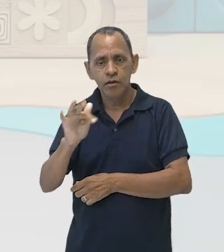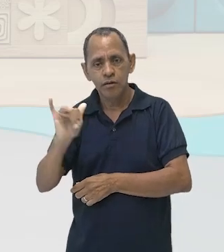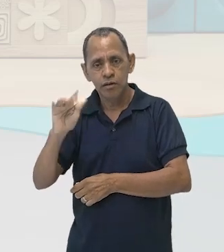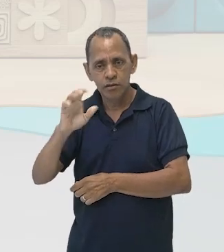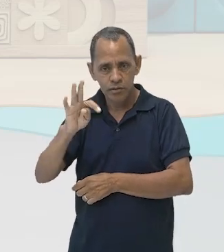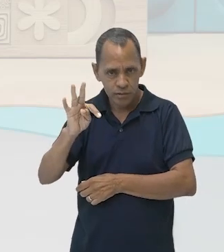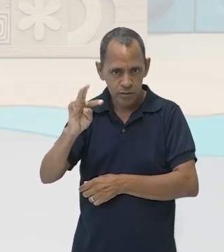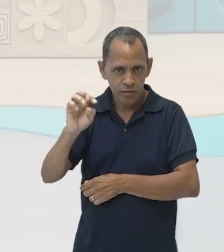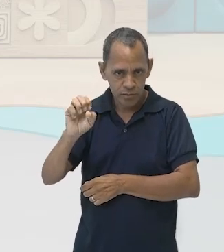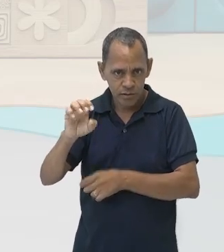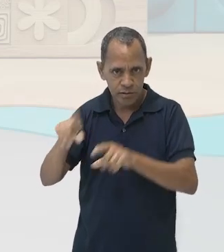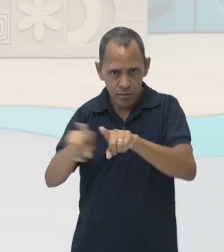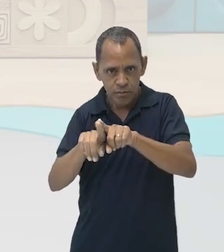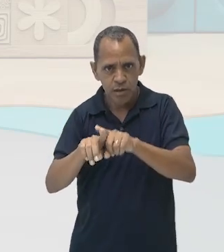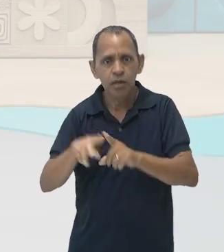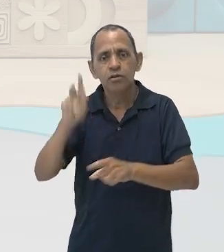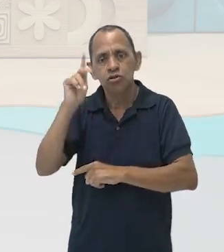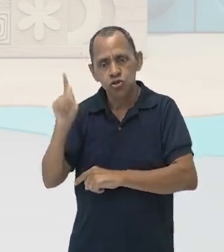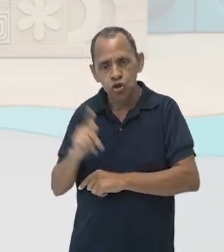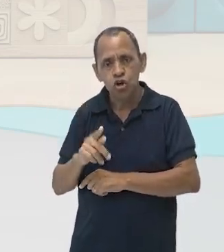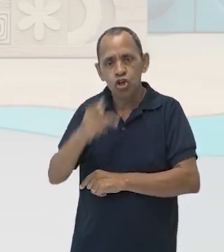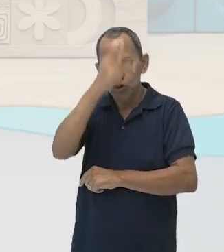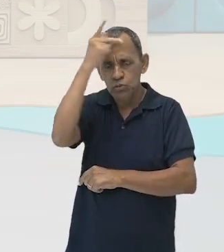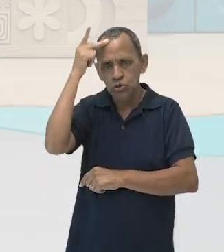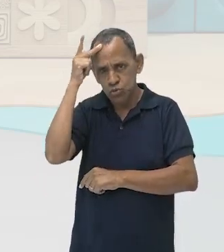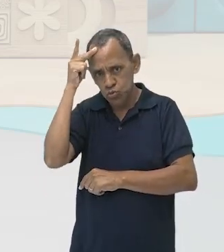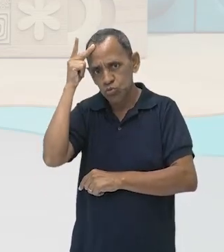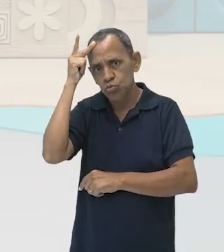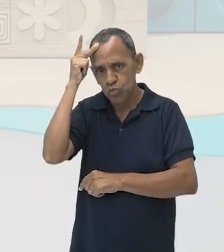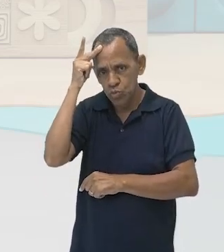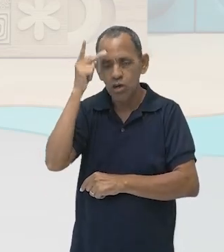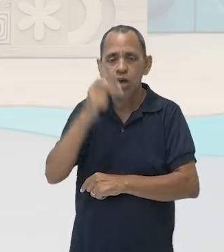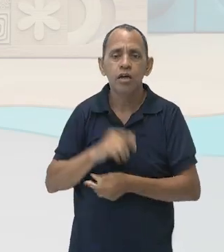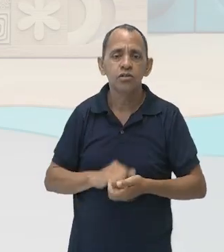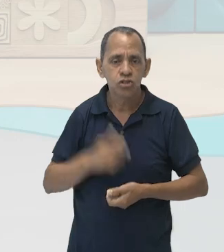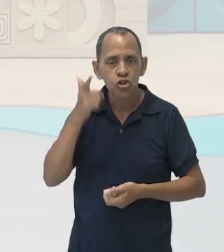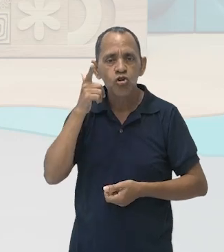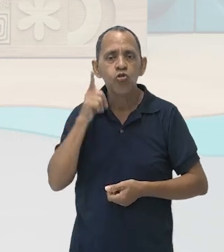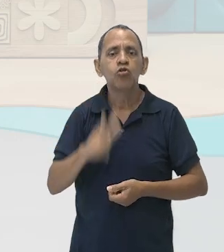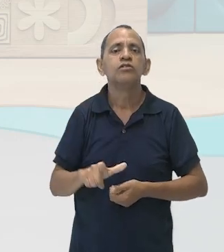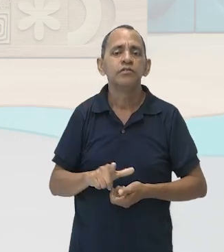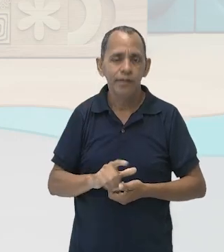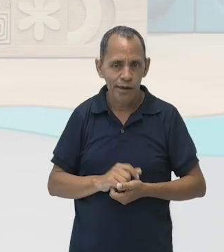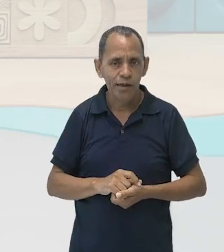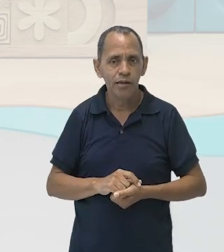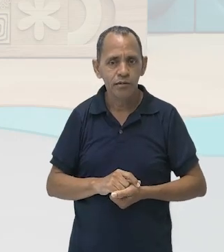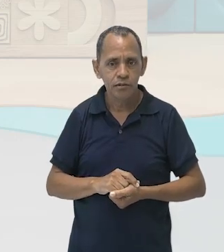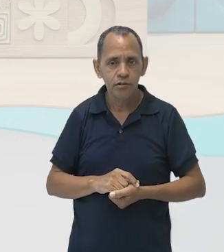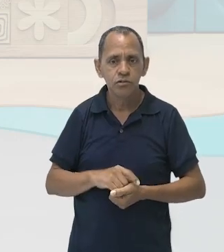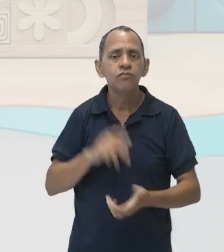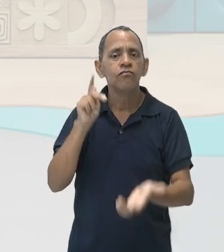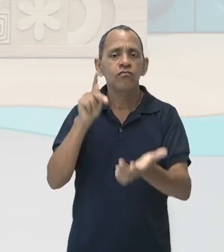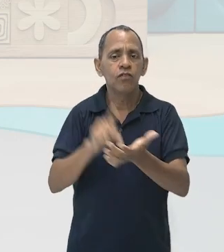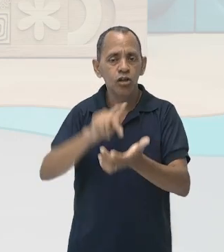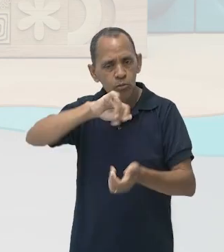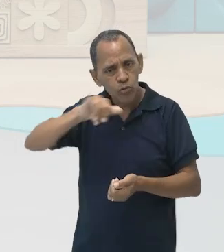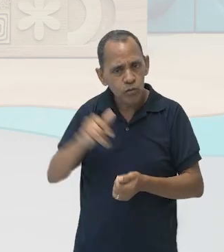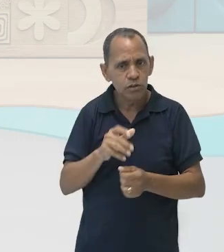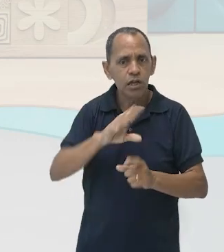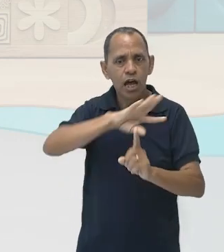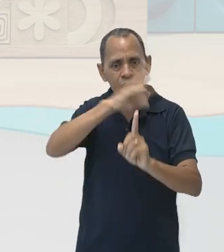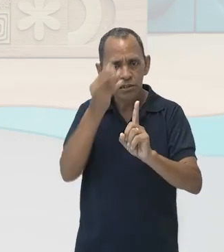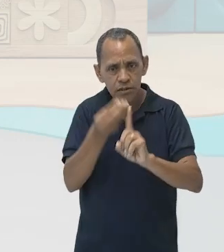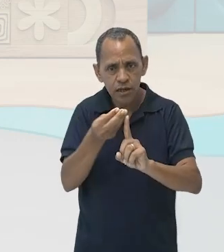de pessoas, né, que estão ali entregues a essa arte, certo? Muito bem, então esses